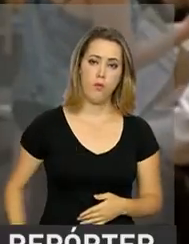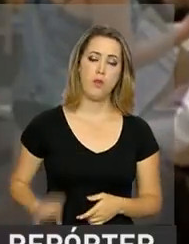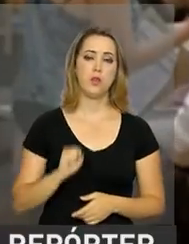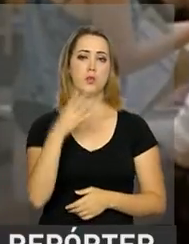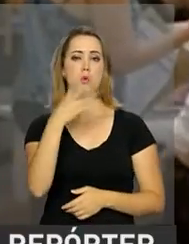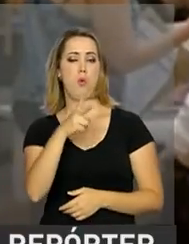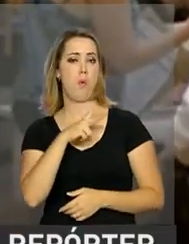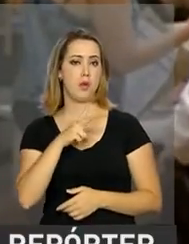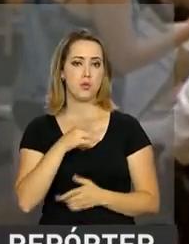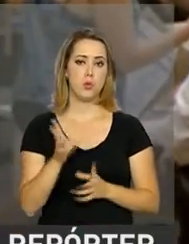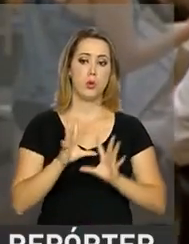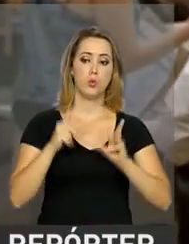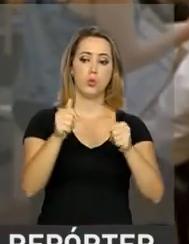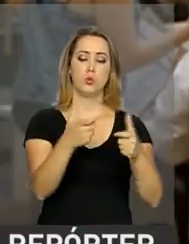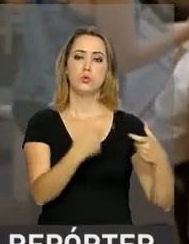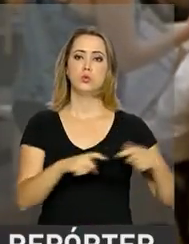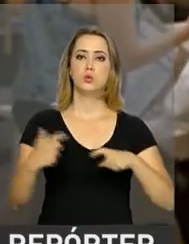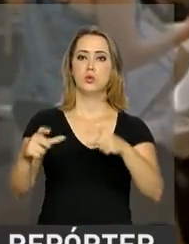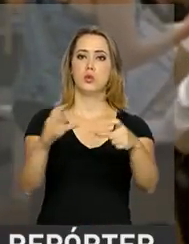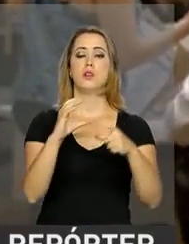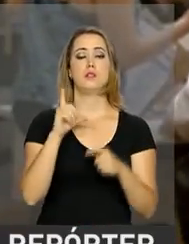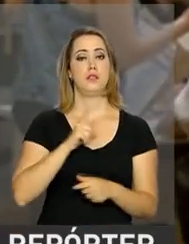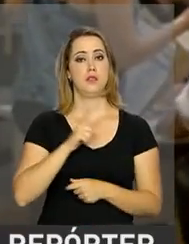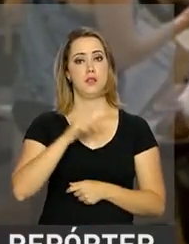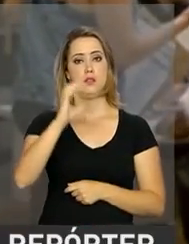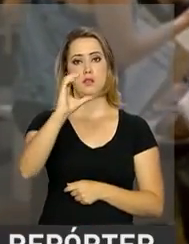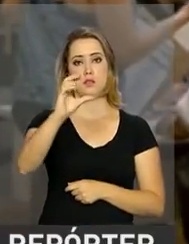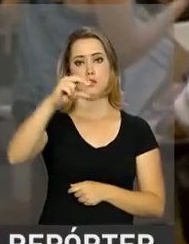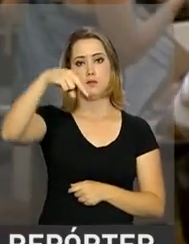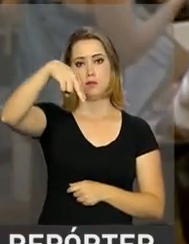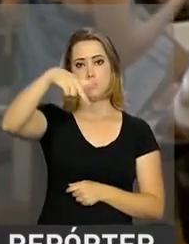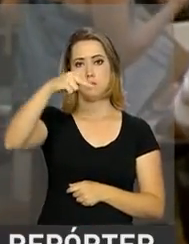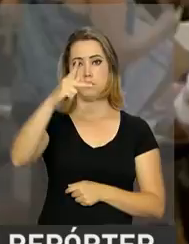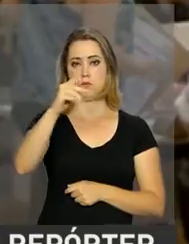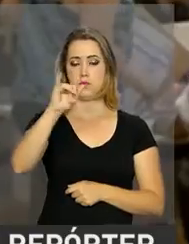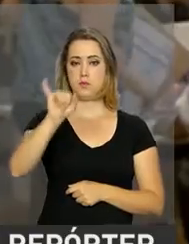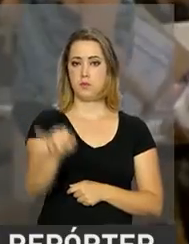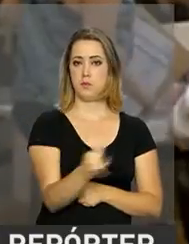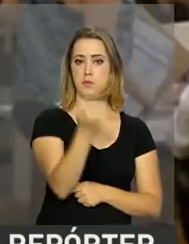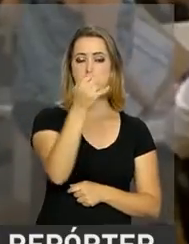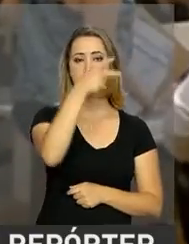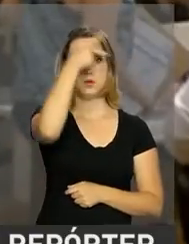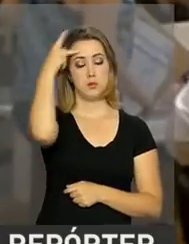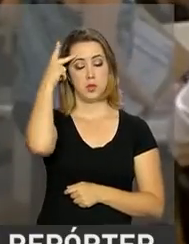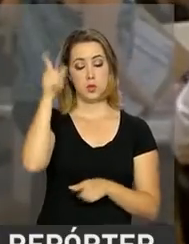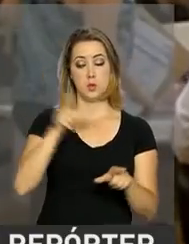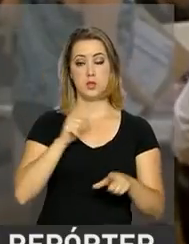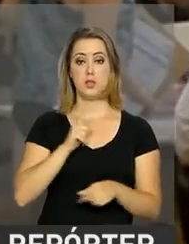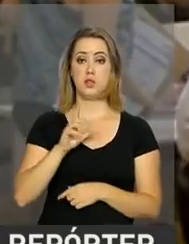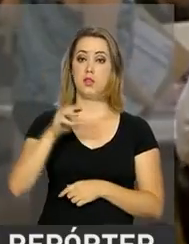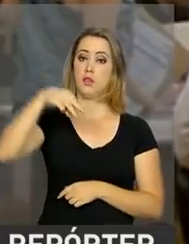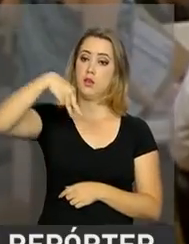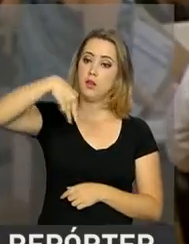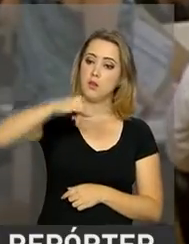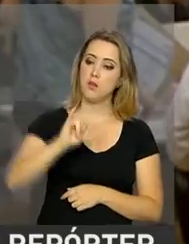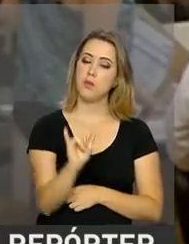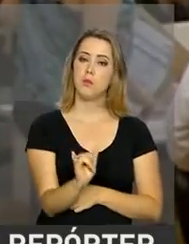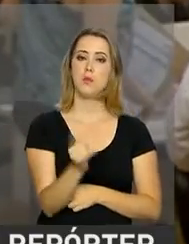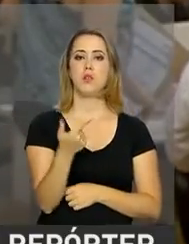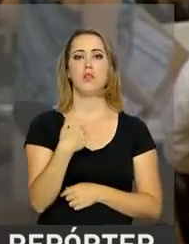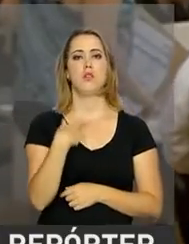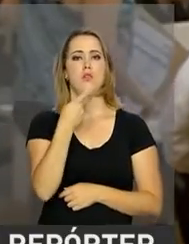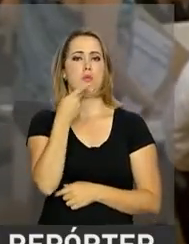estabelecimentos com cadastro de empresa individual que possuem funcionários para os microempreendedores individuais 100 empregados a declaração